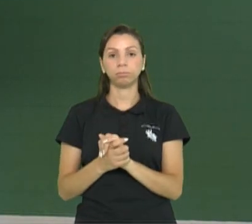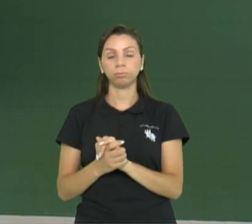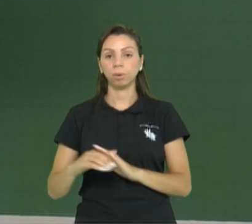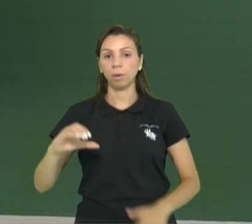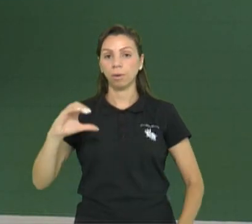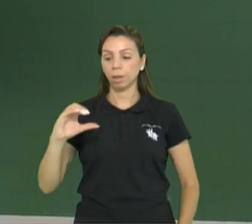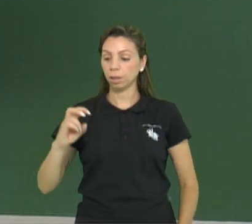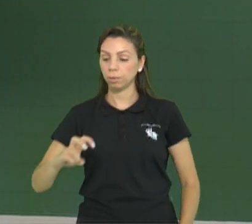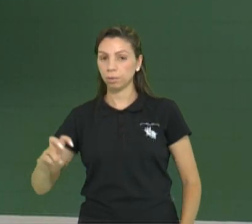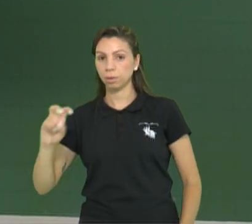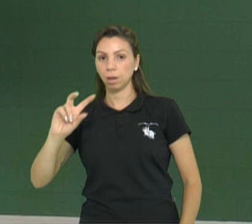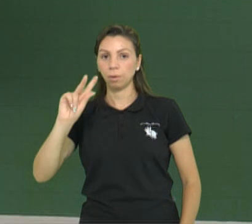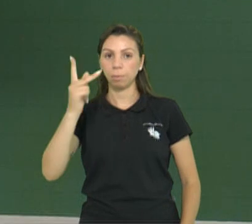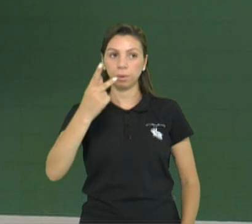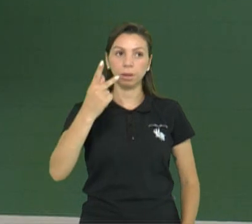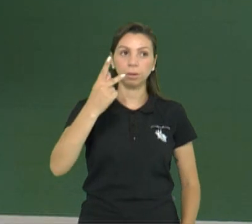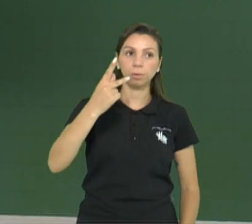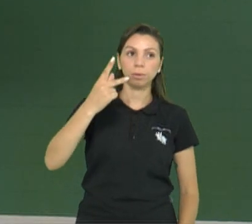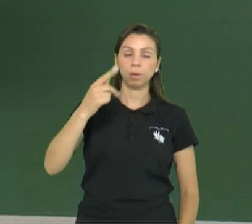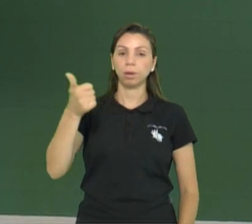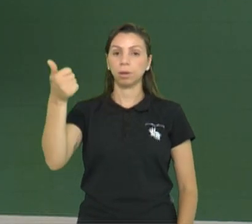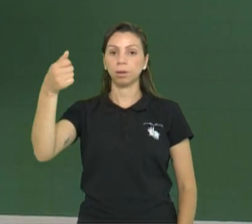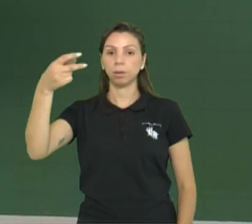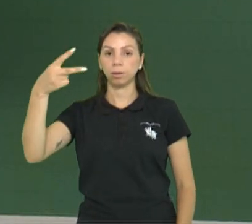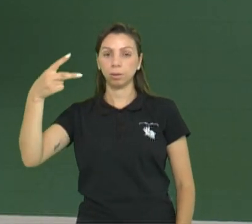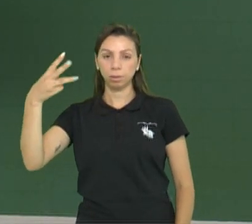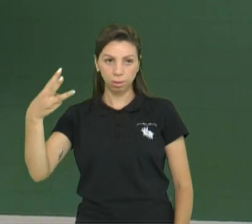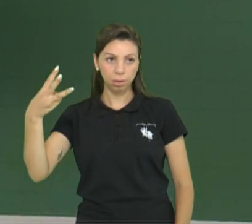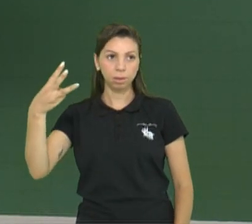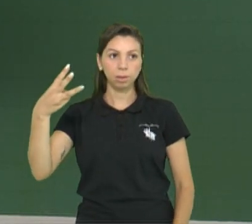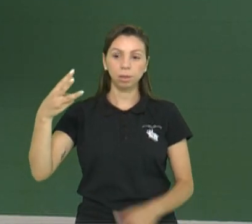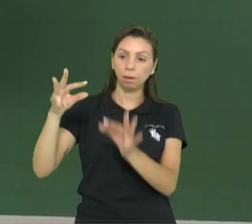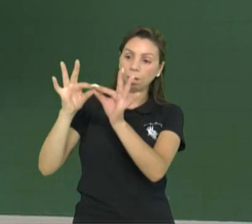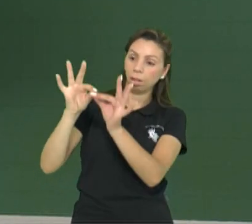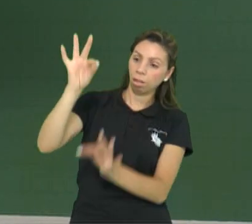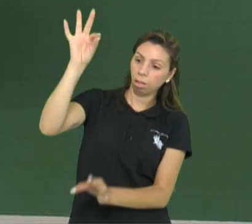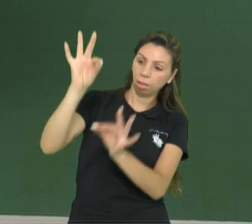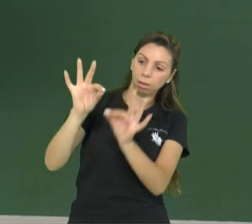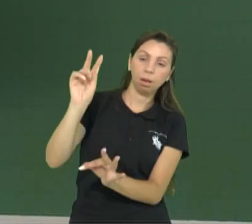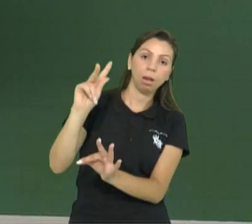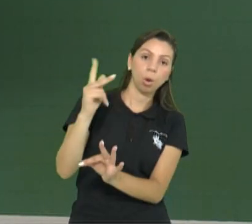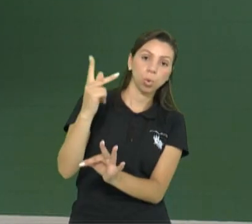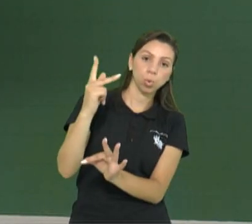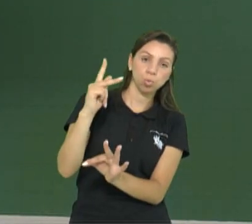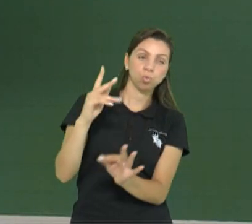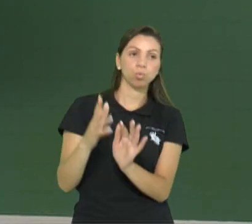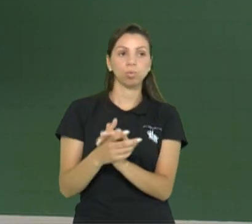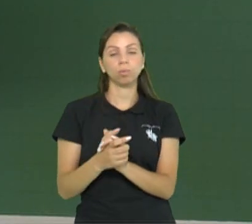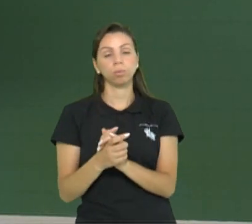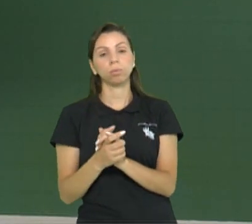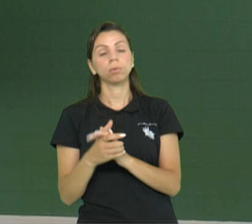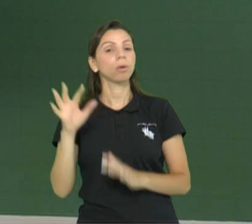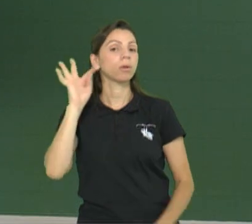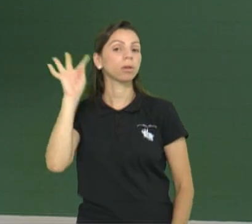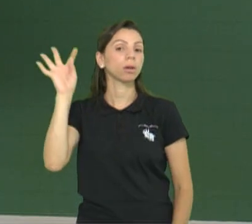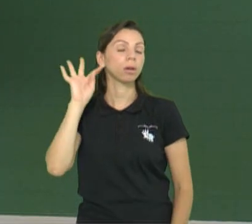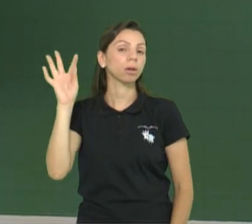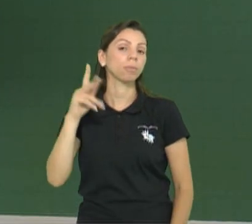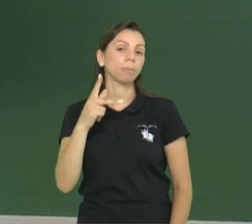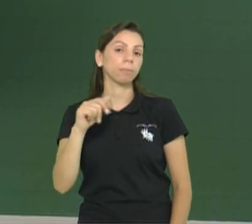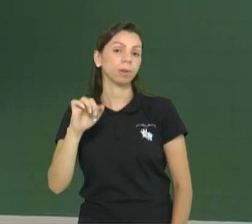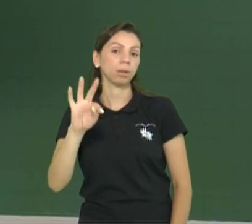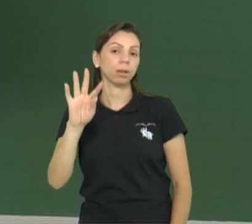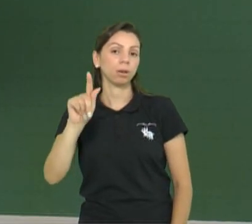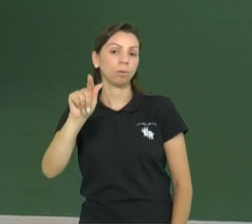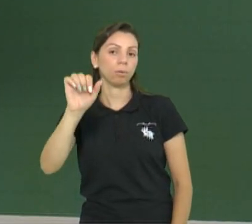é 5 e o outro cateto é exatamente a altura que eu preciso saber. Aplicando o teorema de Pitágoras, 13 ao quadrado